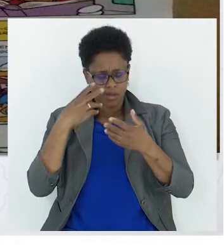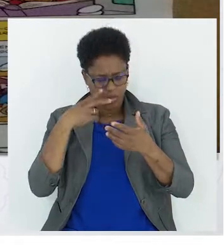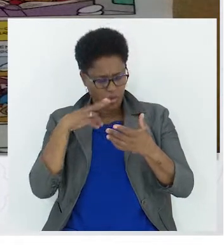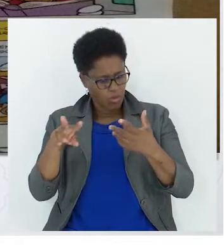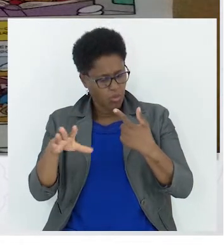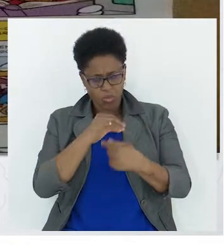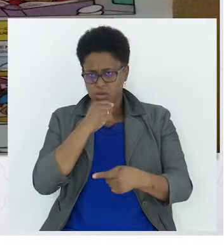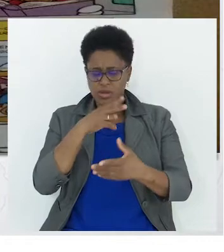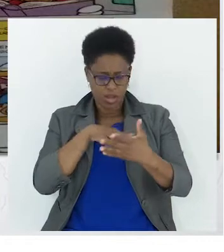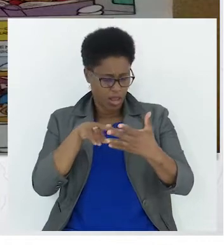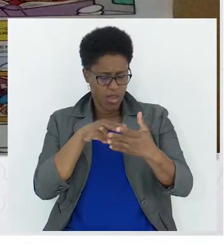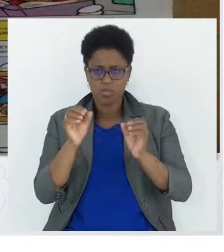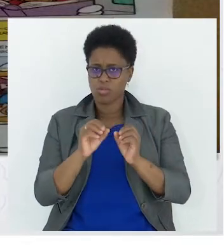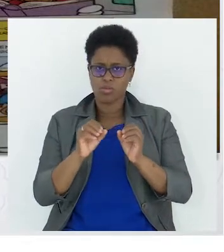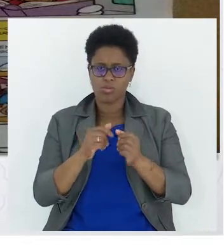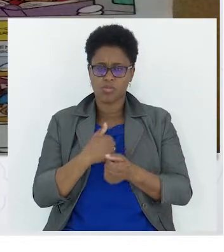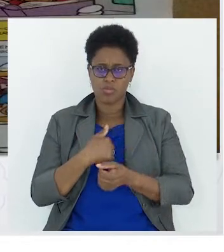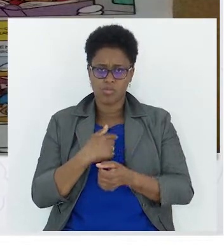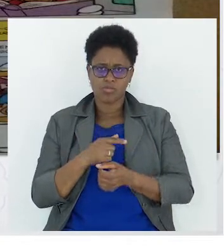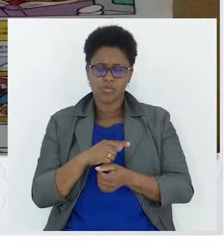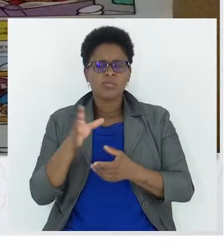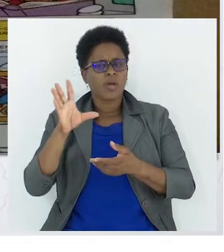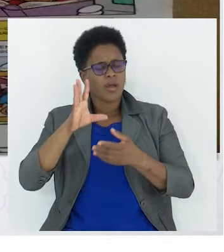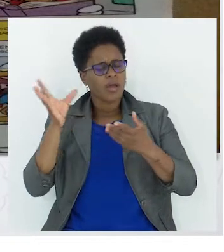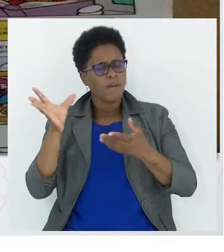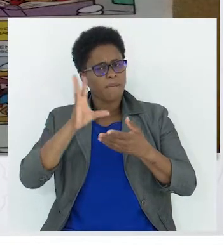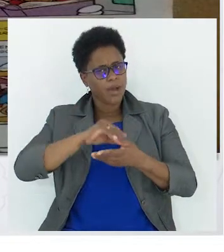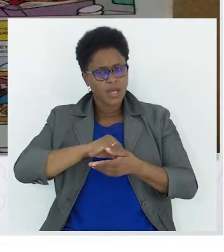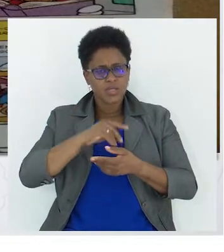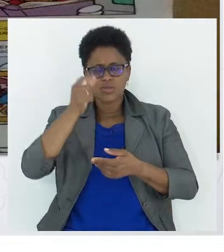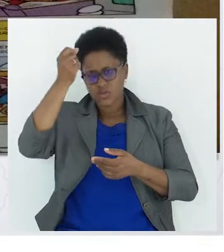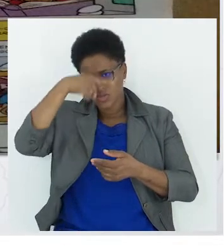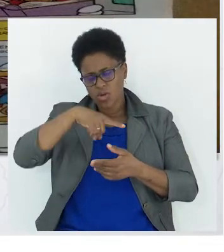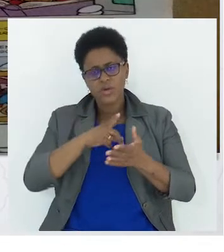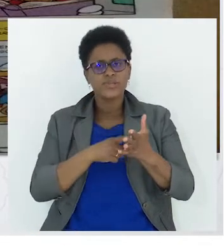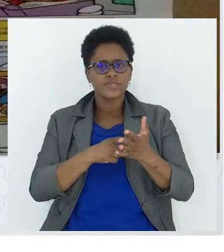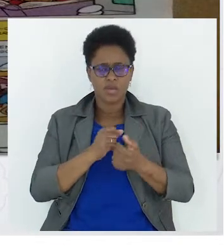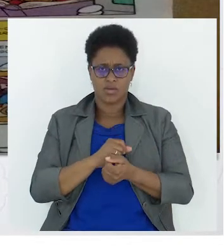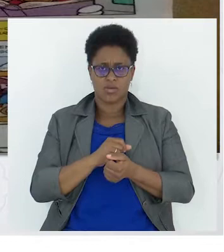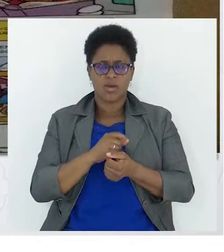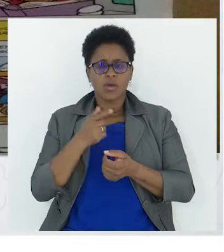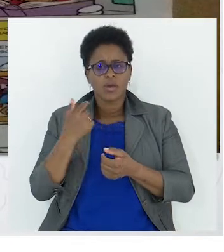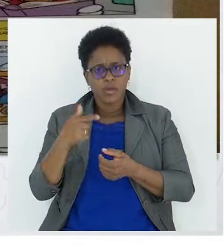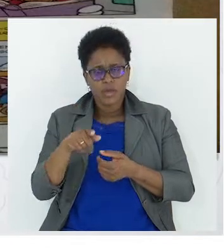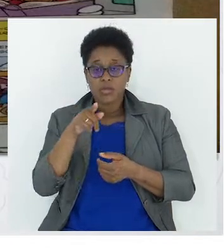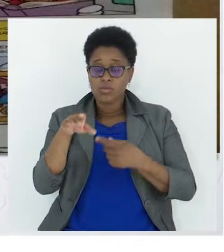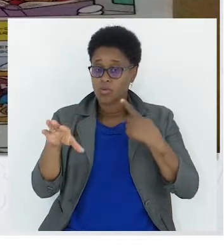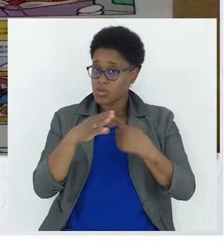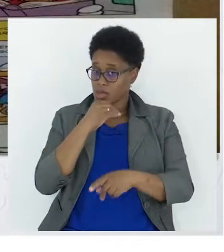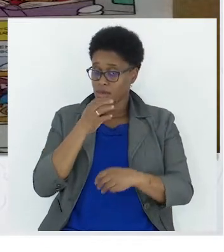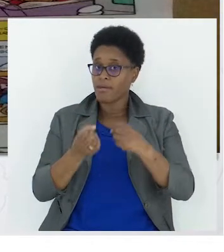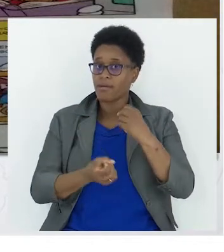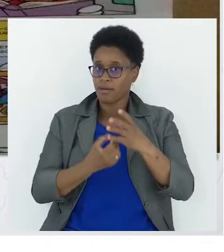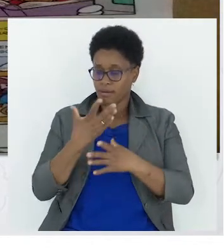ler. Para mais, com as histórias necessárias que conseguem